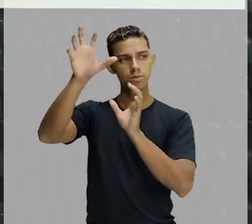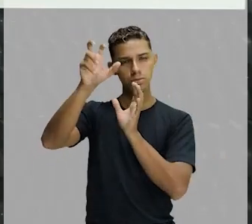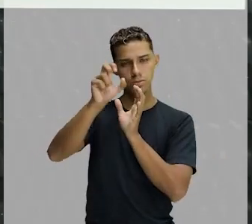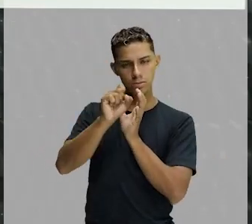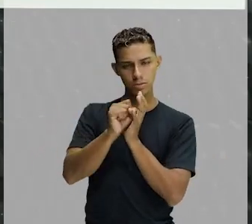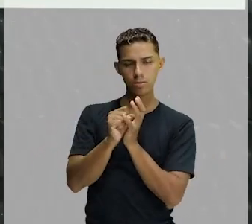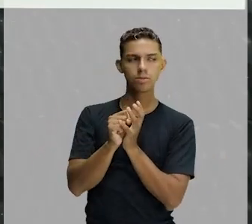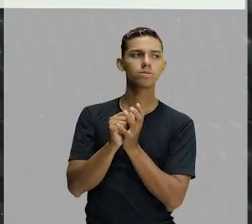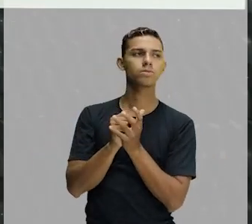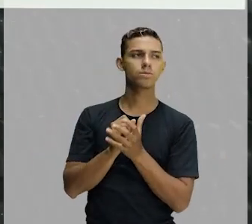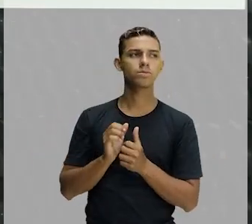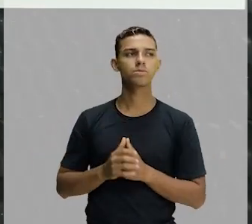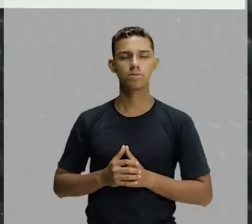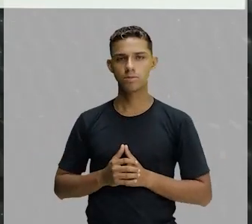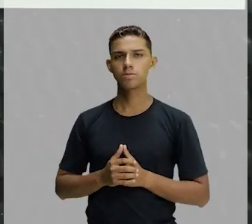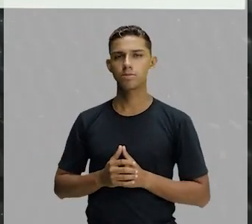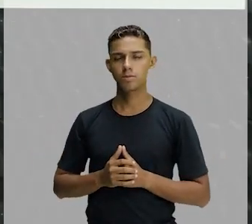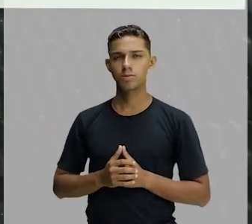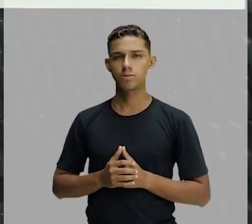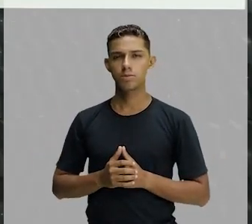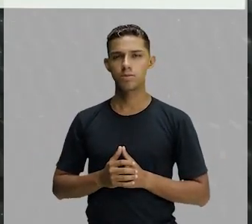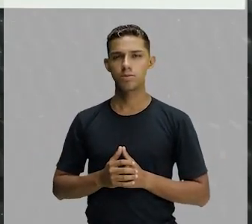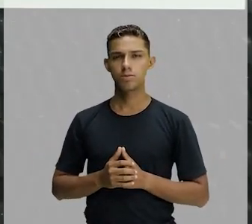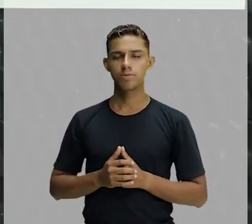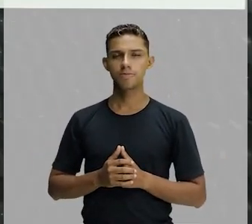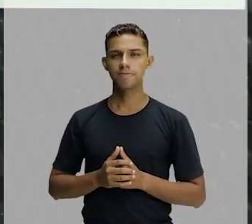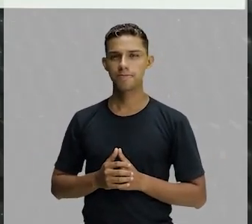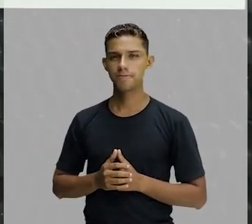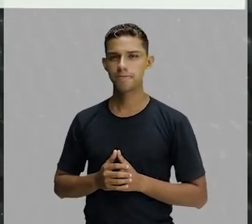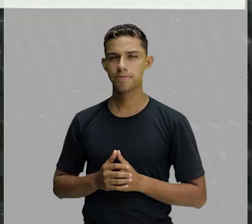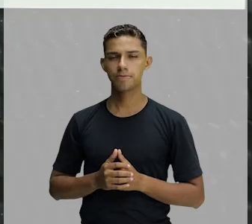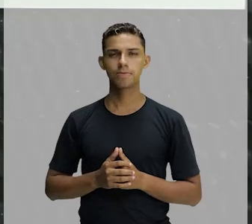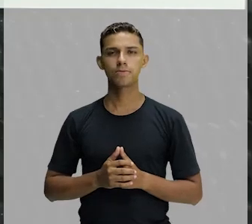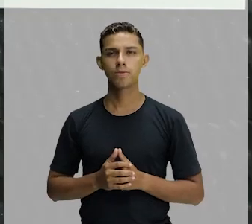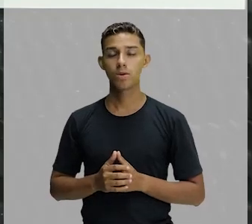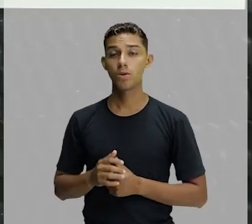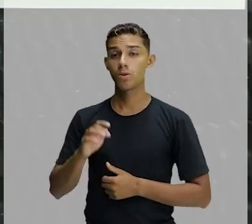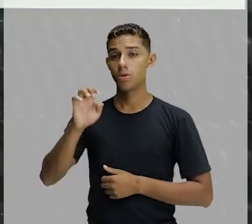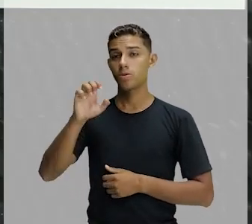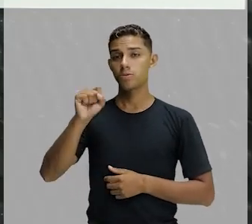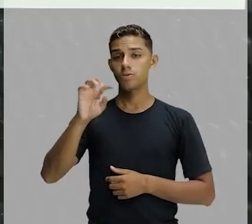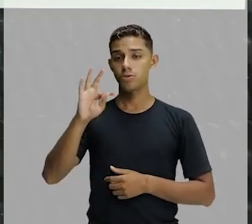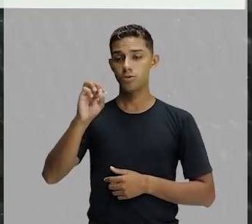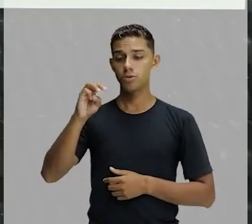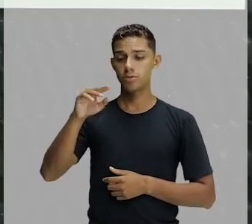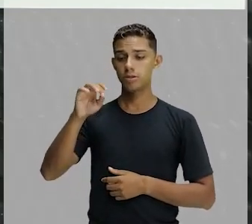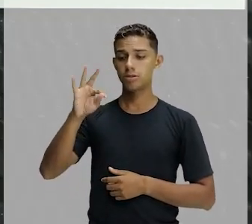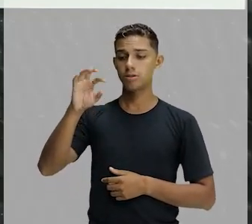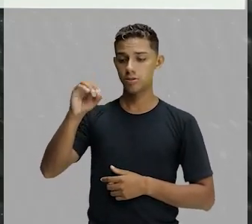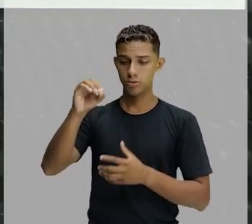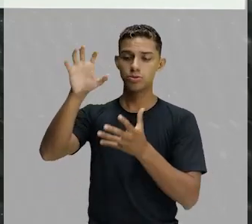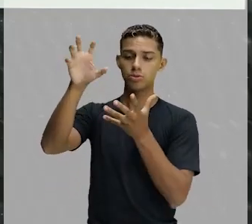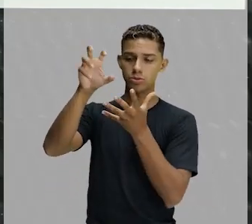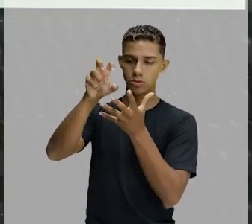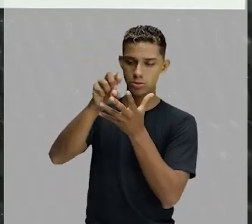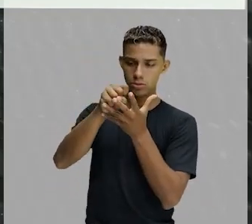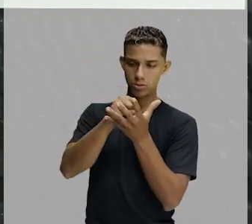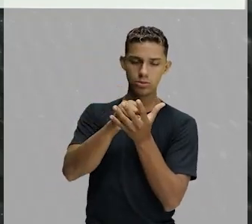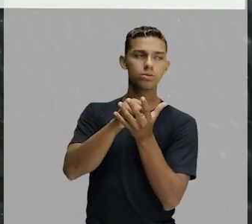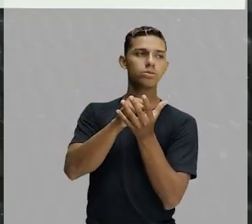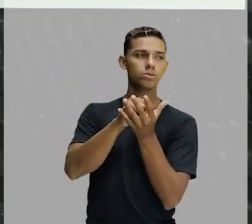e vai entrar por meio desse orifício, que é o estômato, e aqui nós